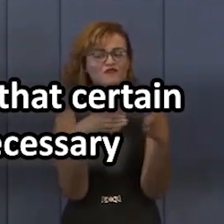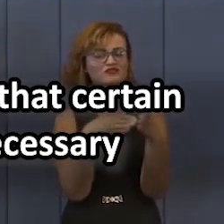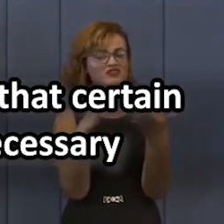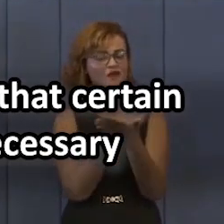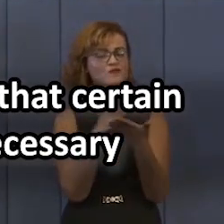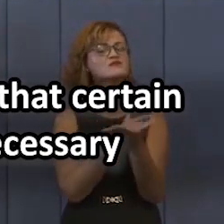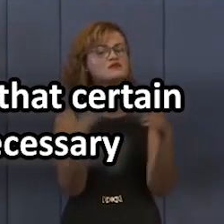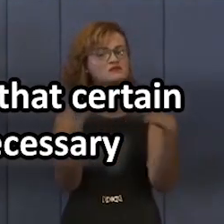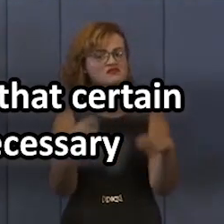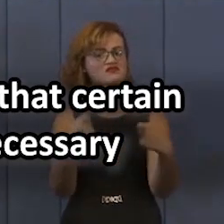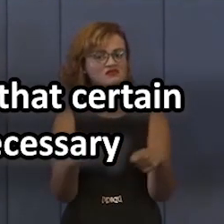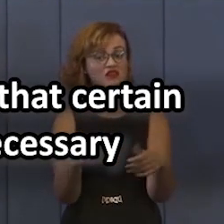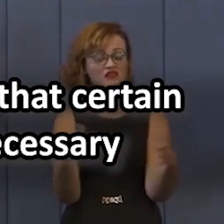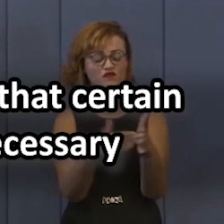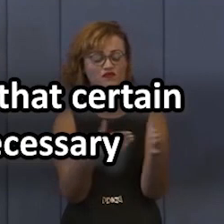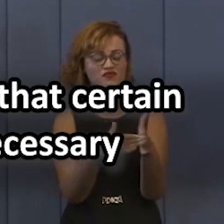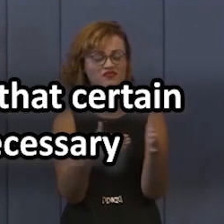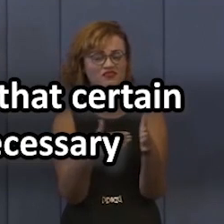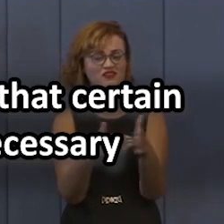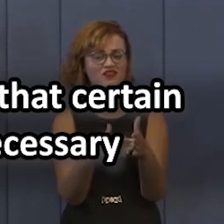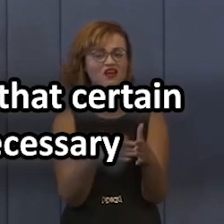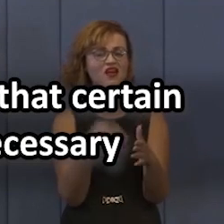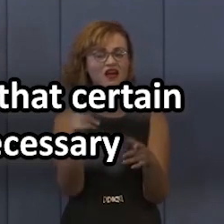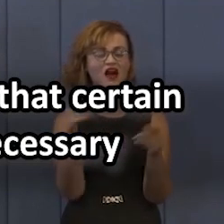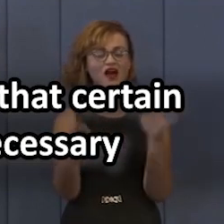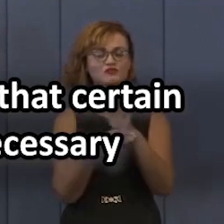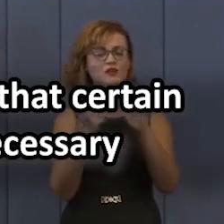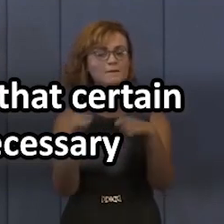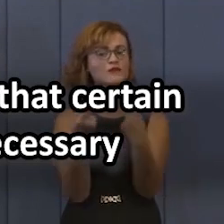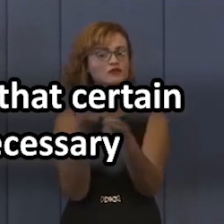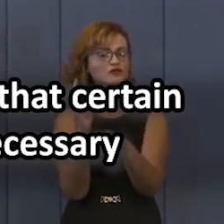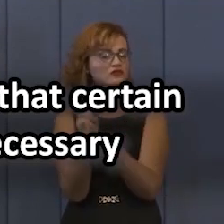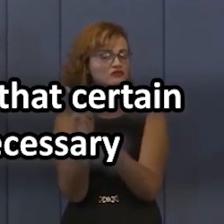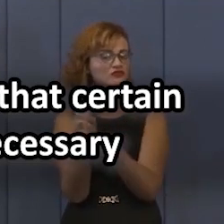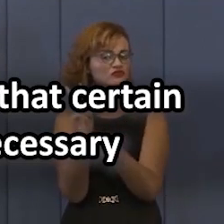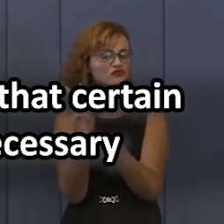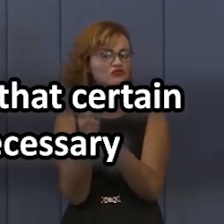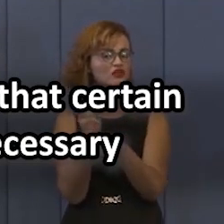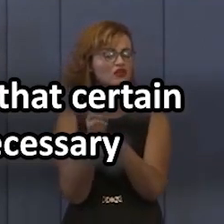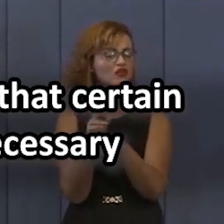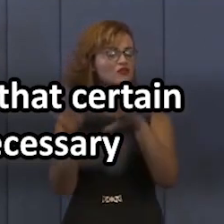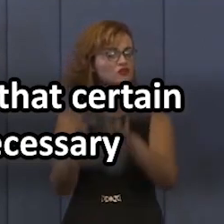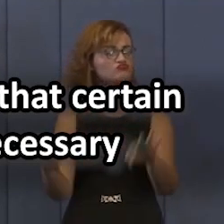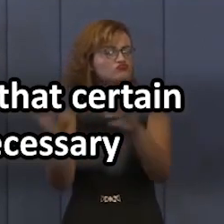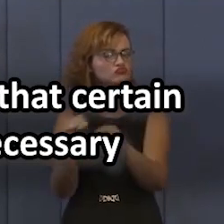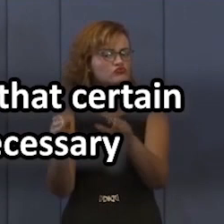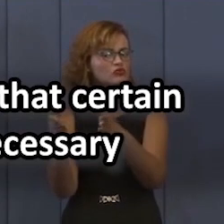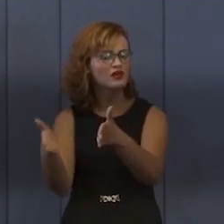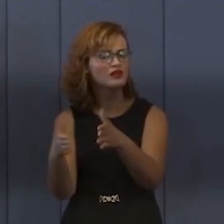ao reconhecimento de que certas fronteiras são necessárias, e essas fronteiras são necessárias para que se